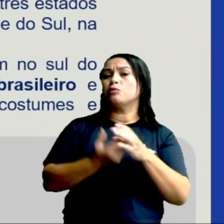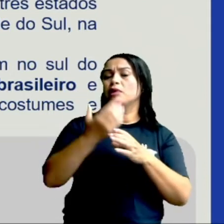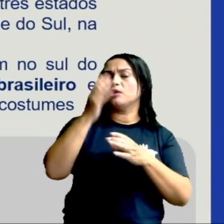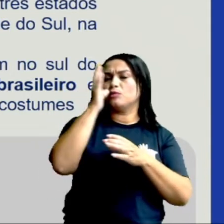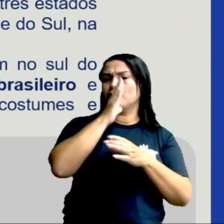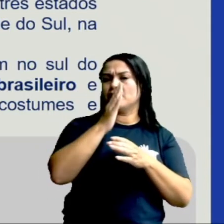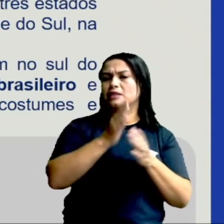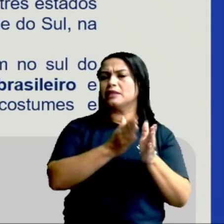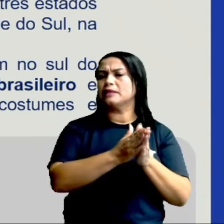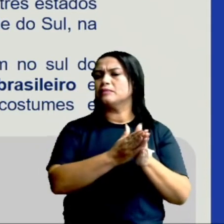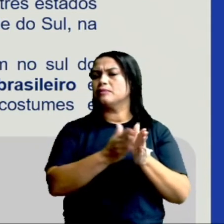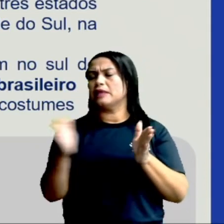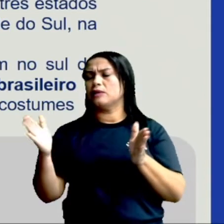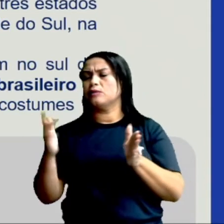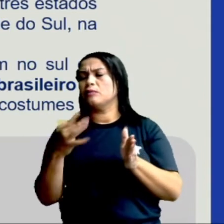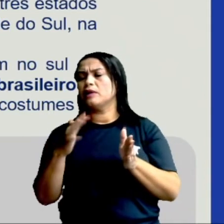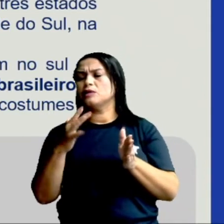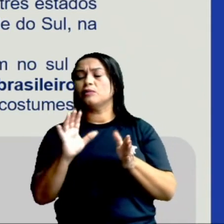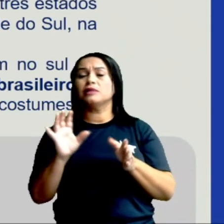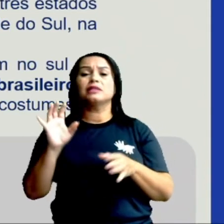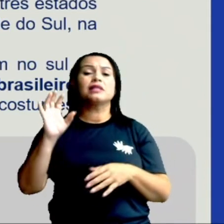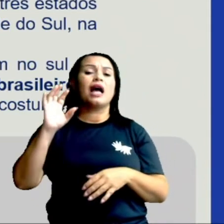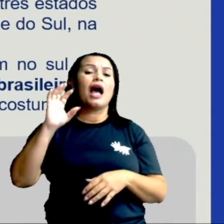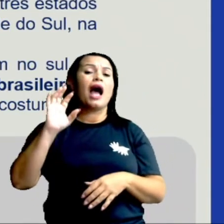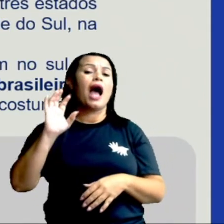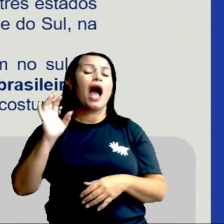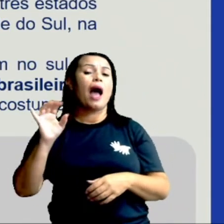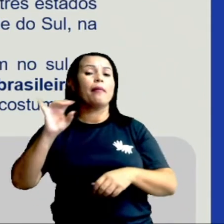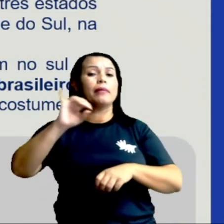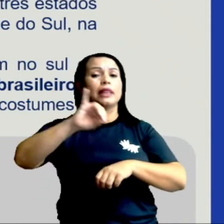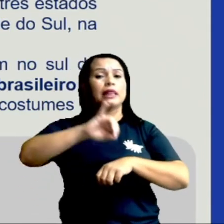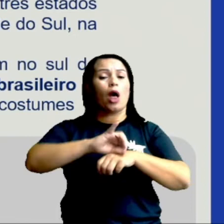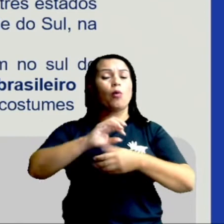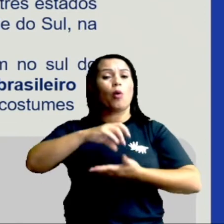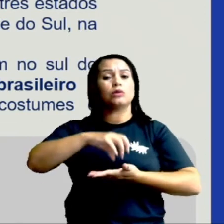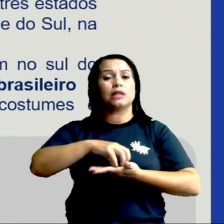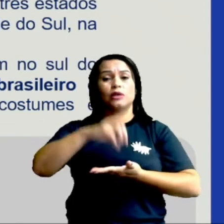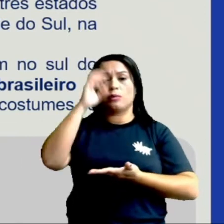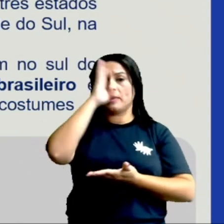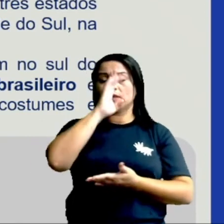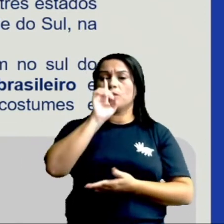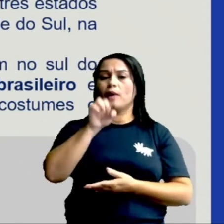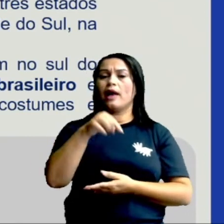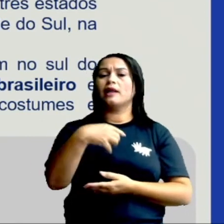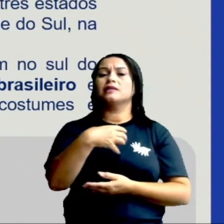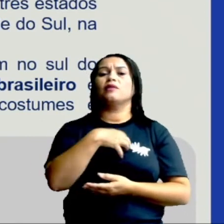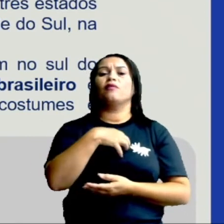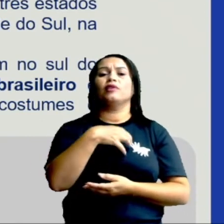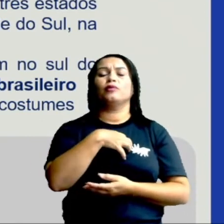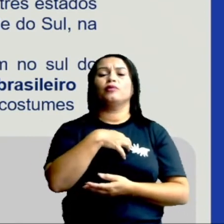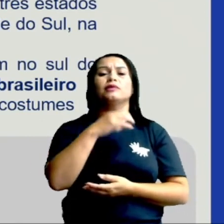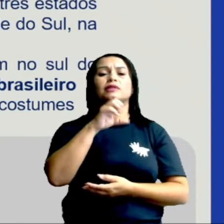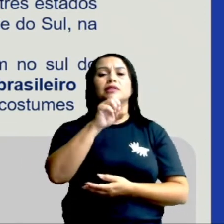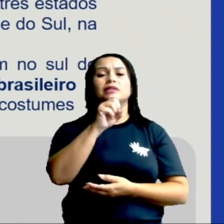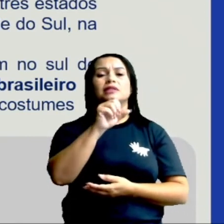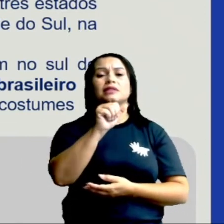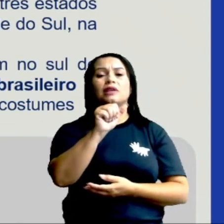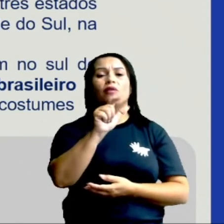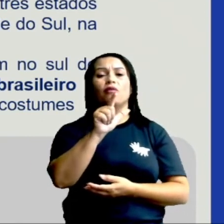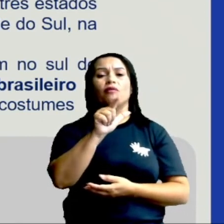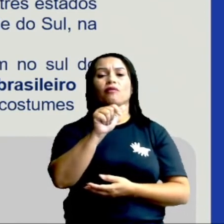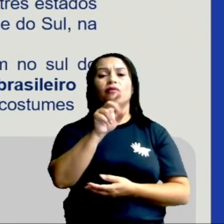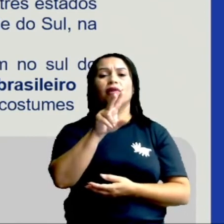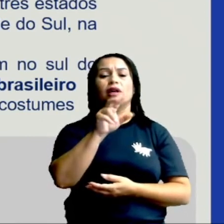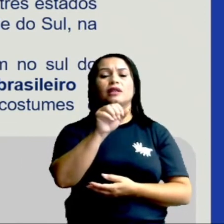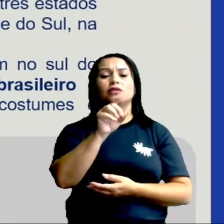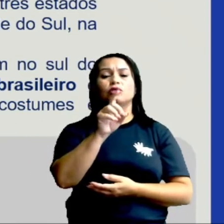nesse período aí, a capital do Brasil era Salvador. Então, no início dessa colonização,